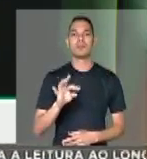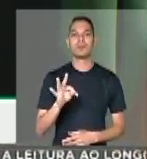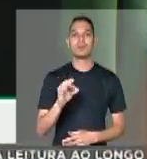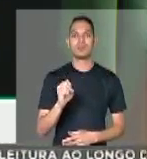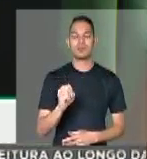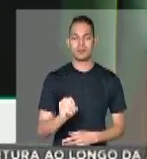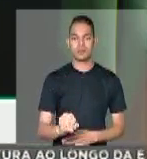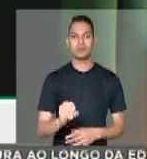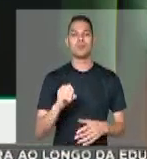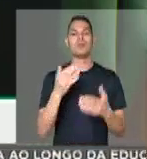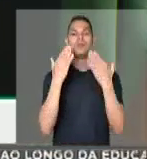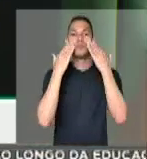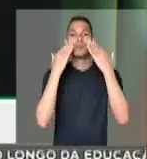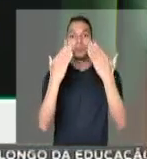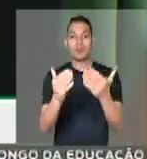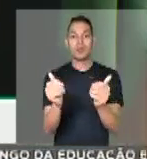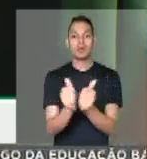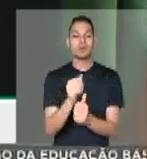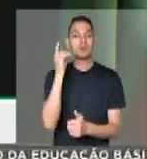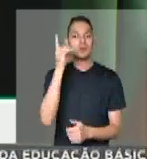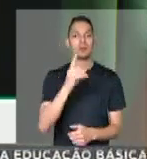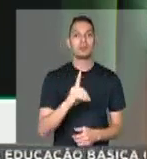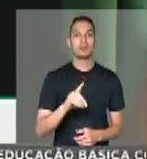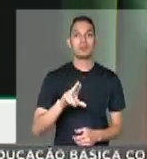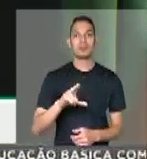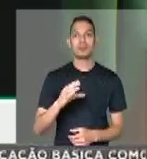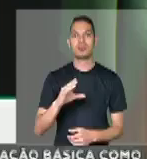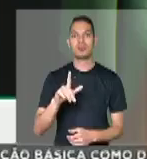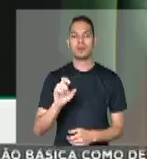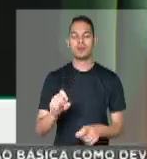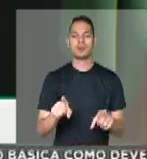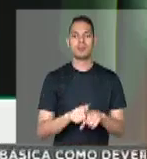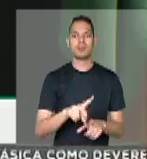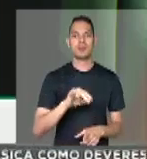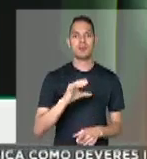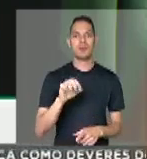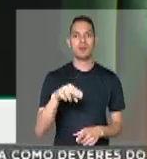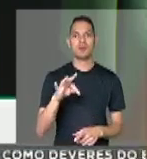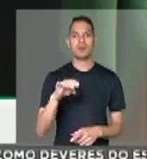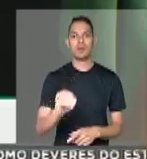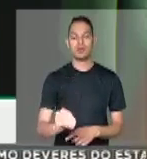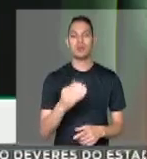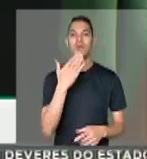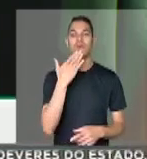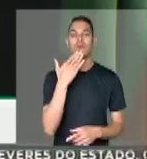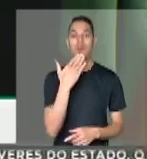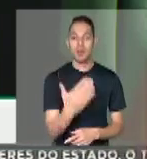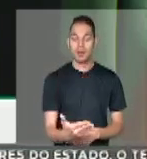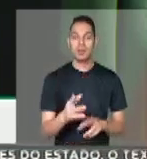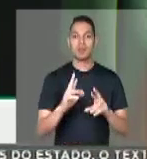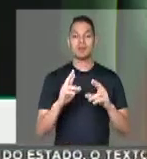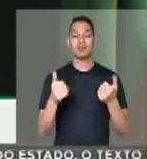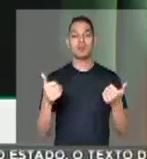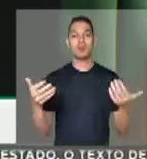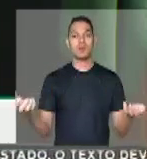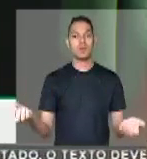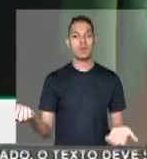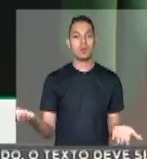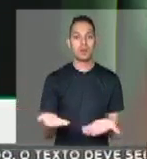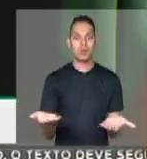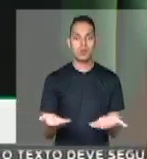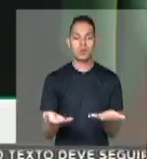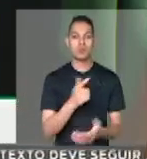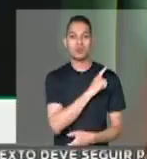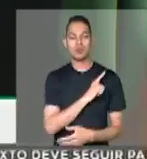iremos apresentar conjuntamente a deputada Dulce Miranda e o deputado Vicentinho Júnior um requerimento para convocar o atual